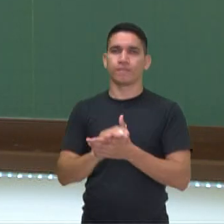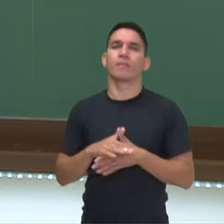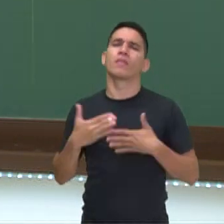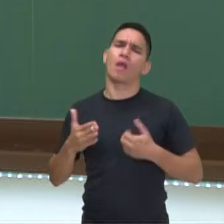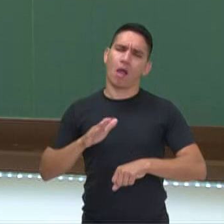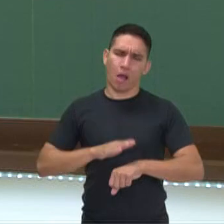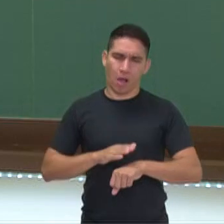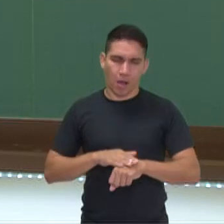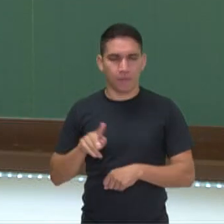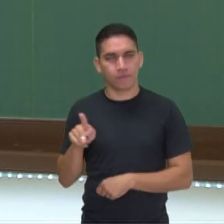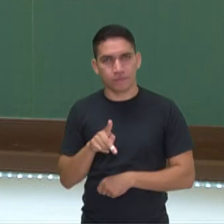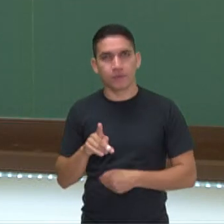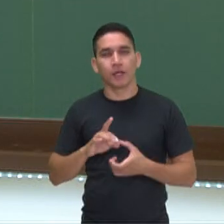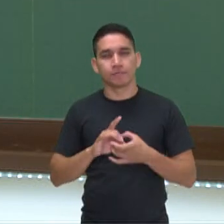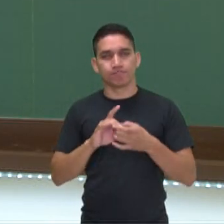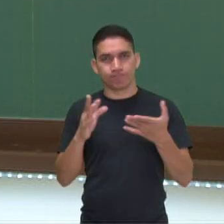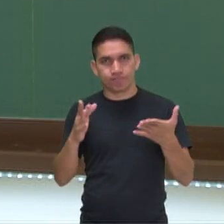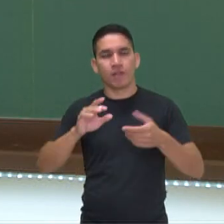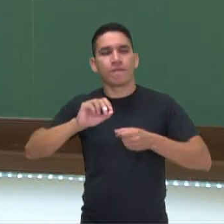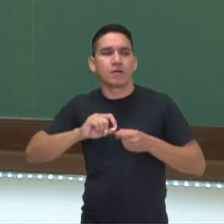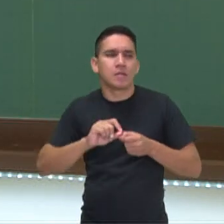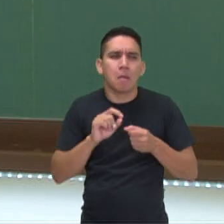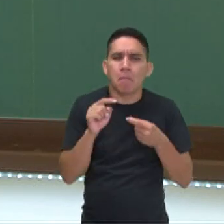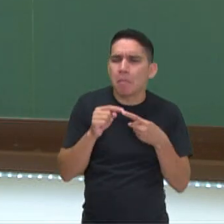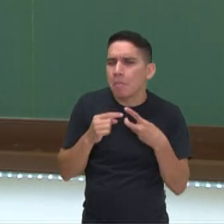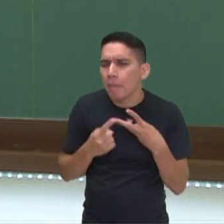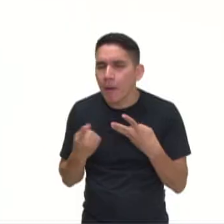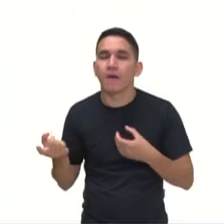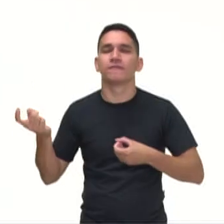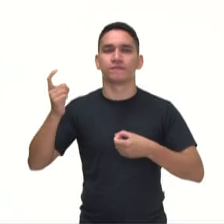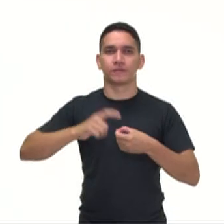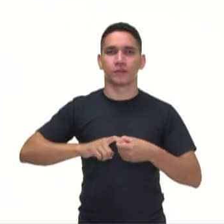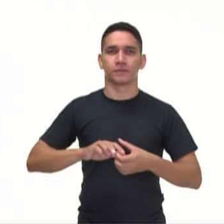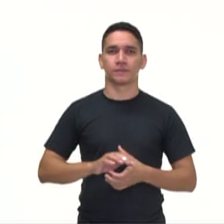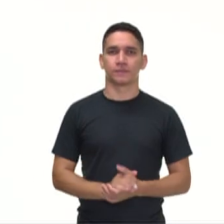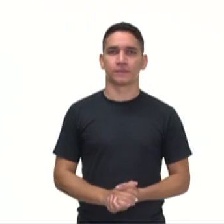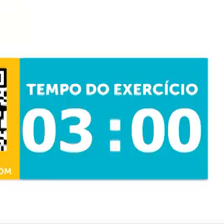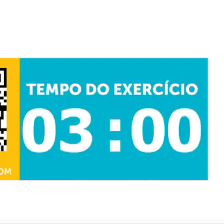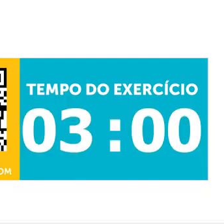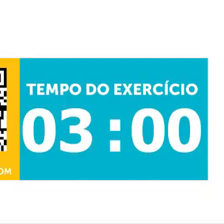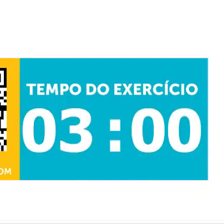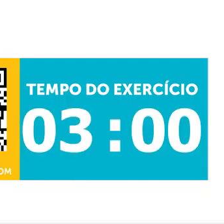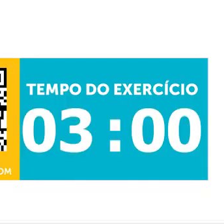dar um tempo para vocês calcularem e nós já voltamos.